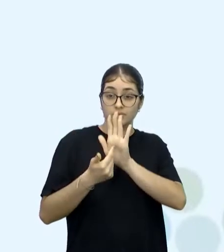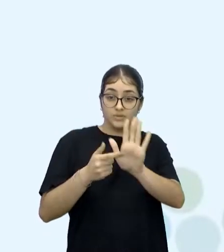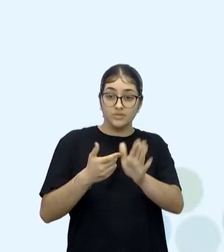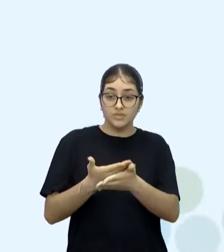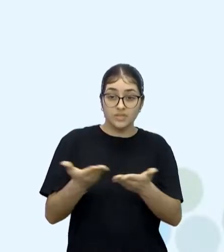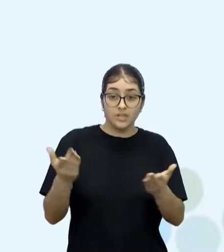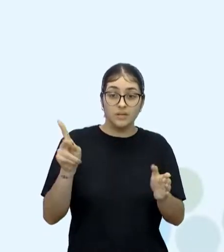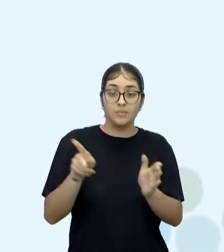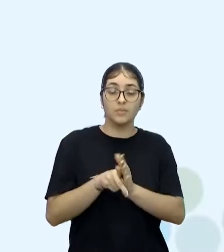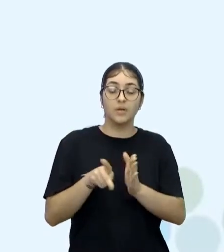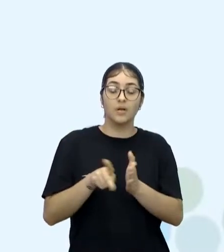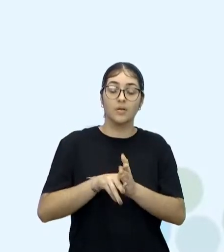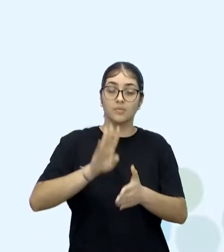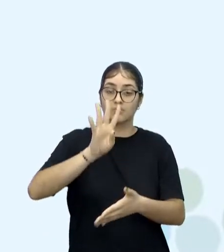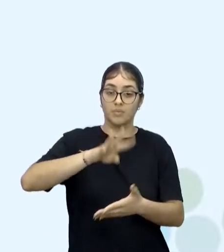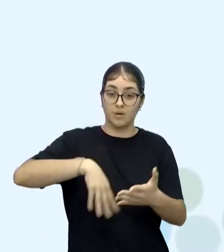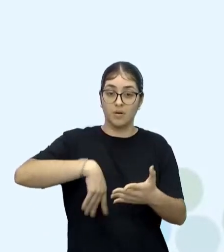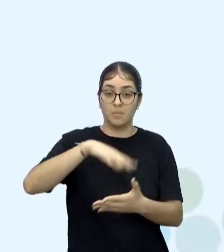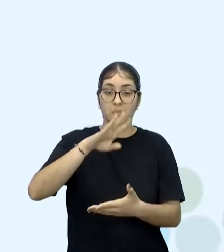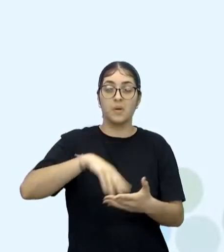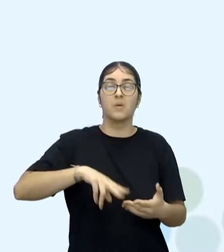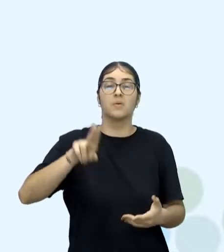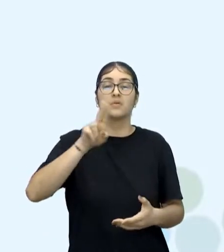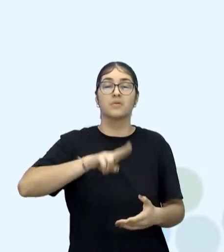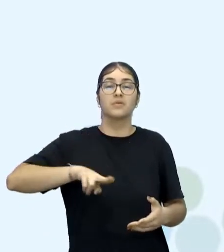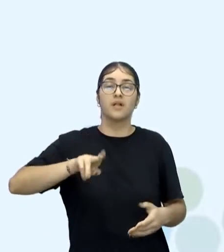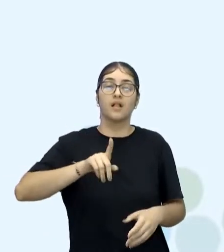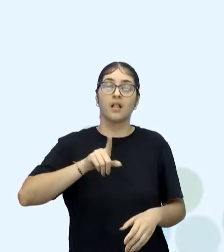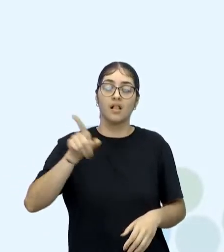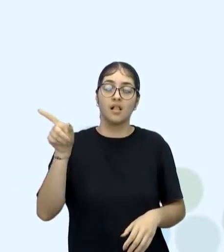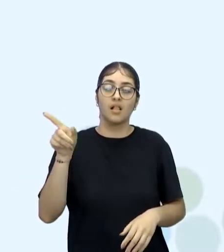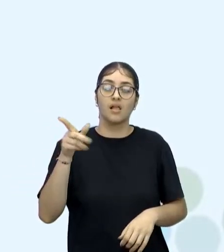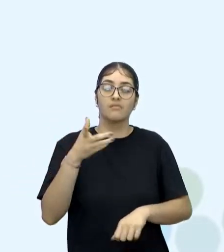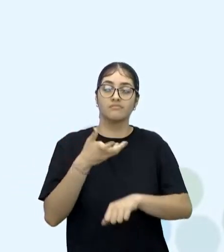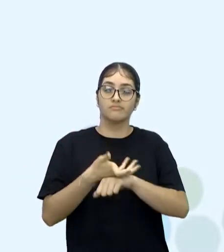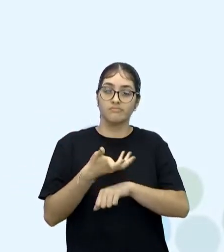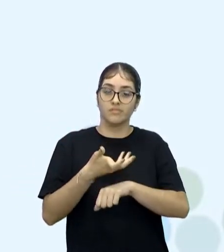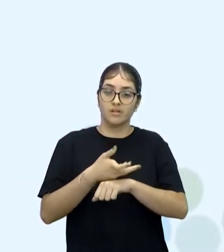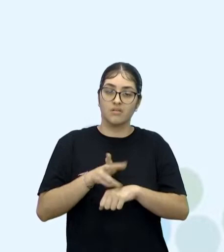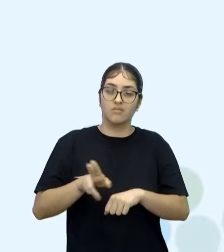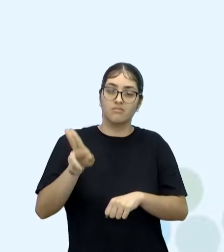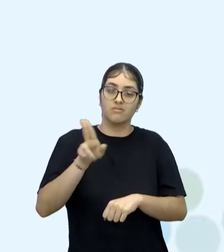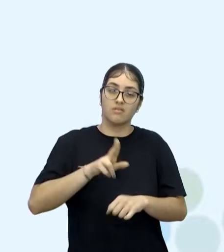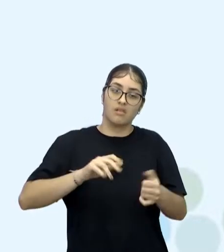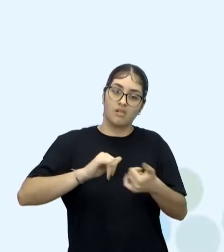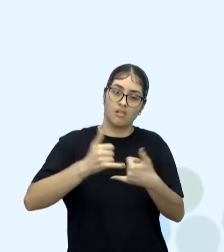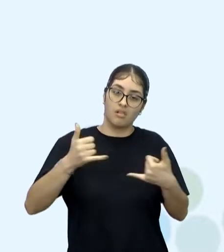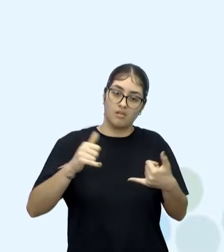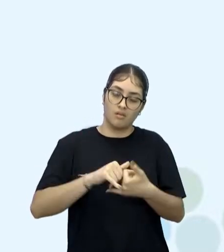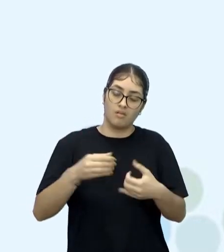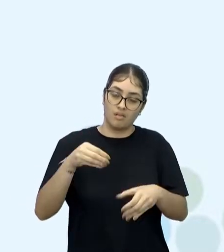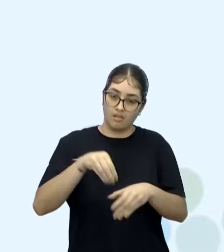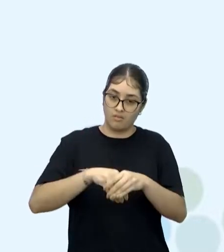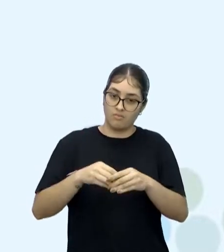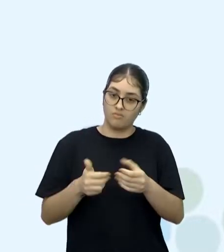uma programação utilizada no componente universo elétrico no mundo dos jogos, que é o seu componente, né? O